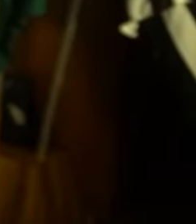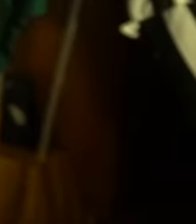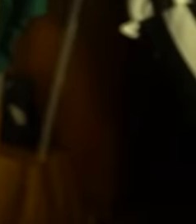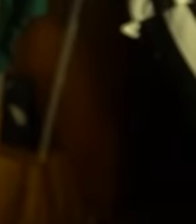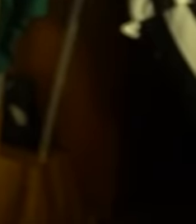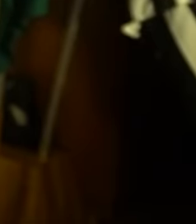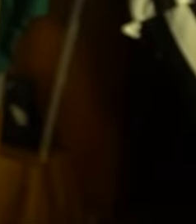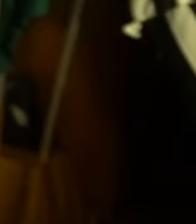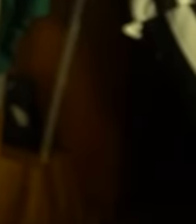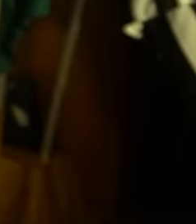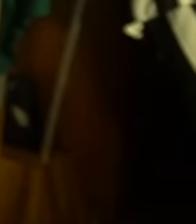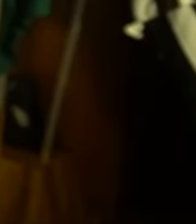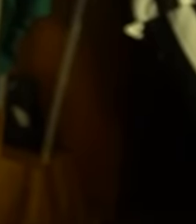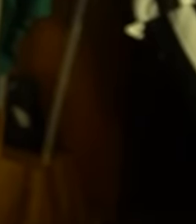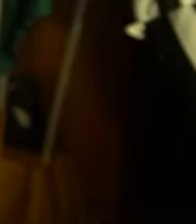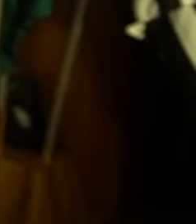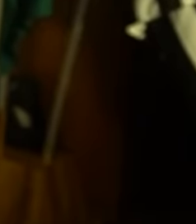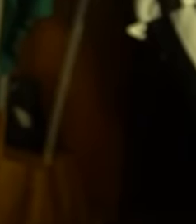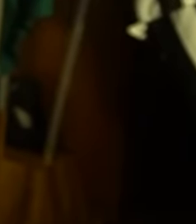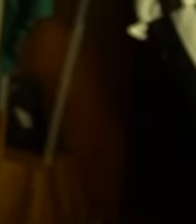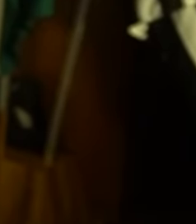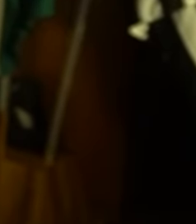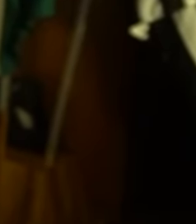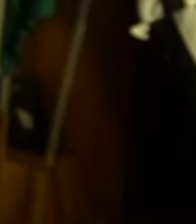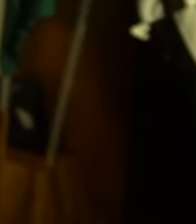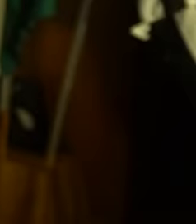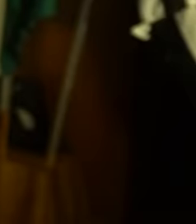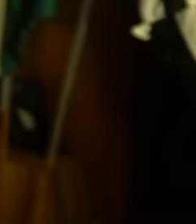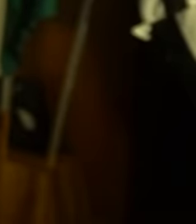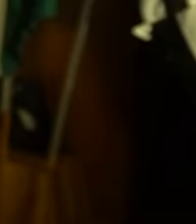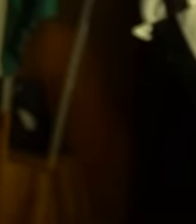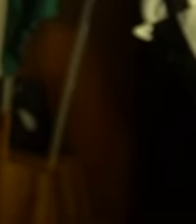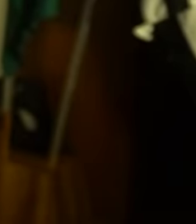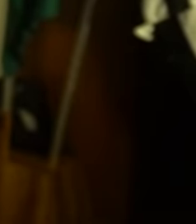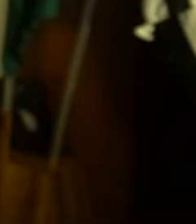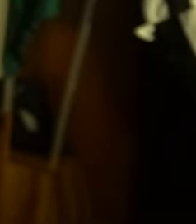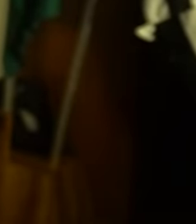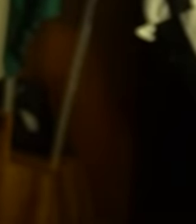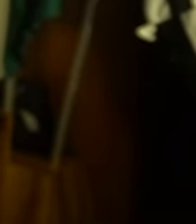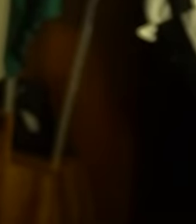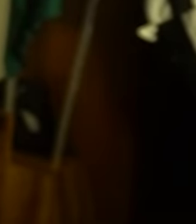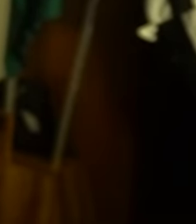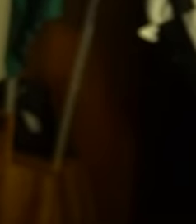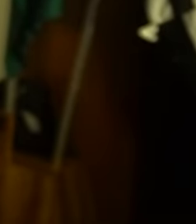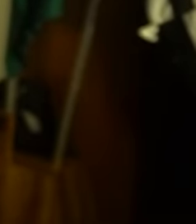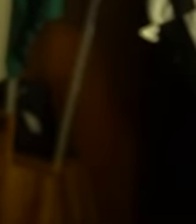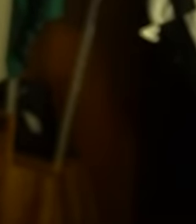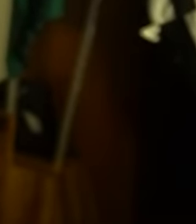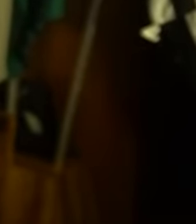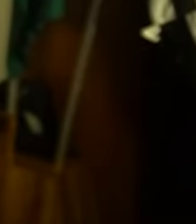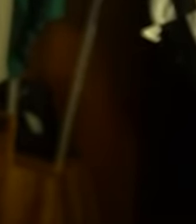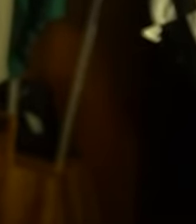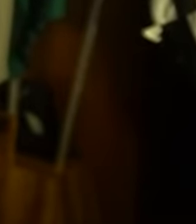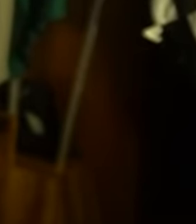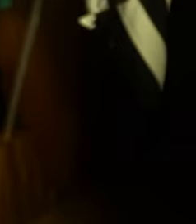condição de saúde mental, sem os hospitais psiquiátricos de custódia, a Amanda vai ficar em risco mais uma vez. E isso se estende para toda a